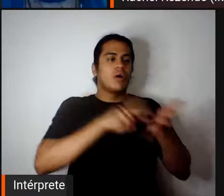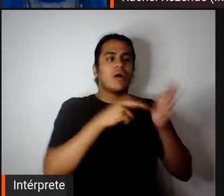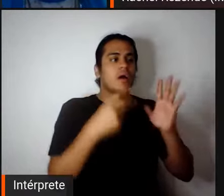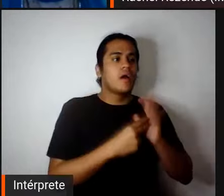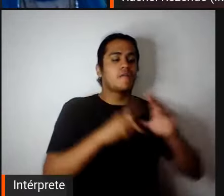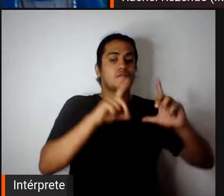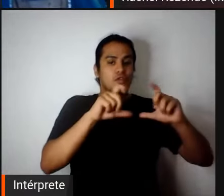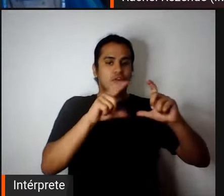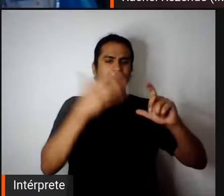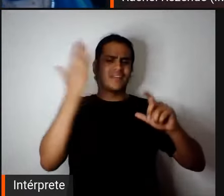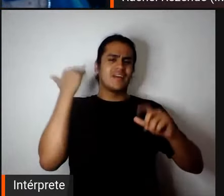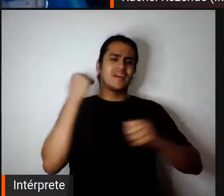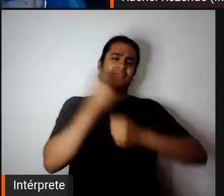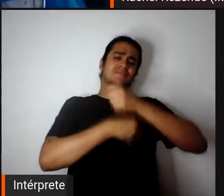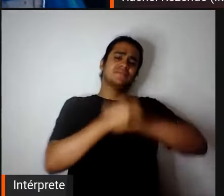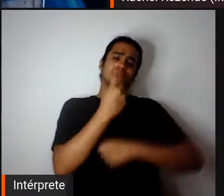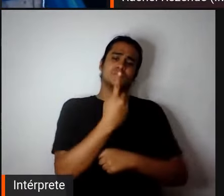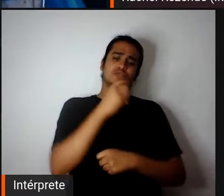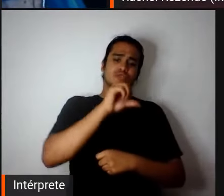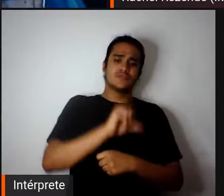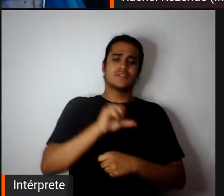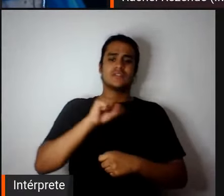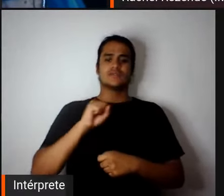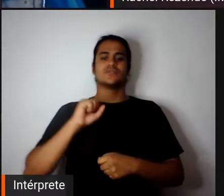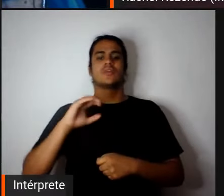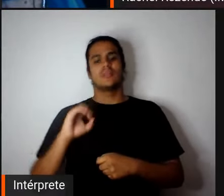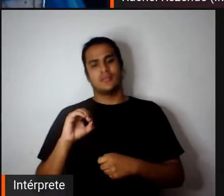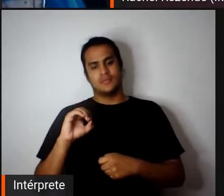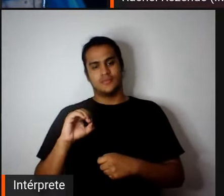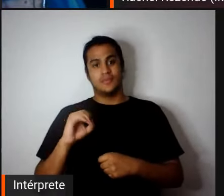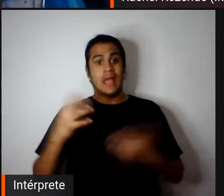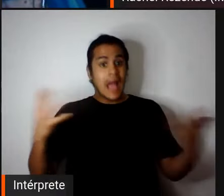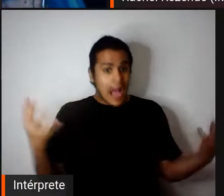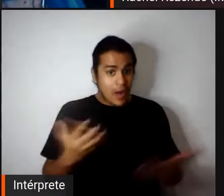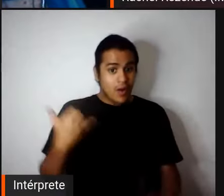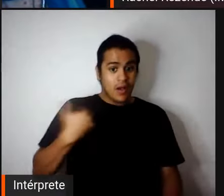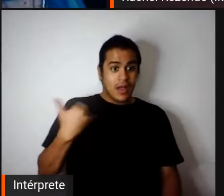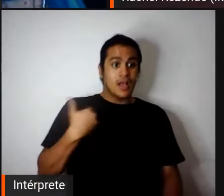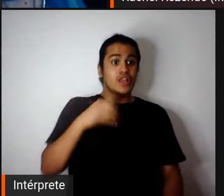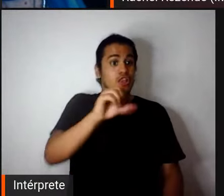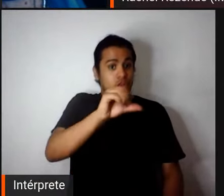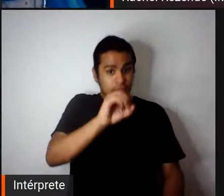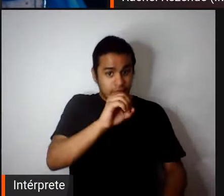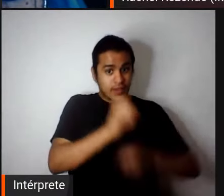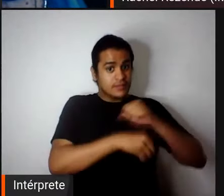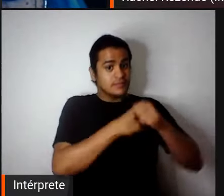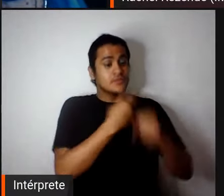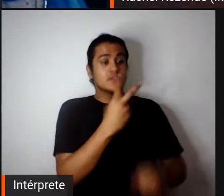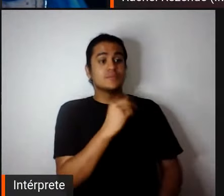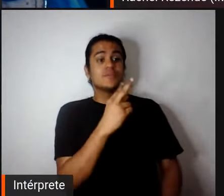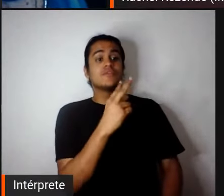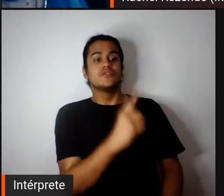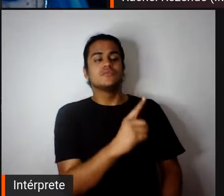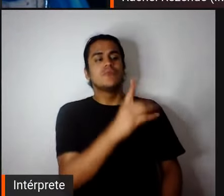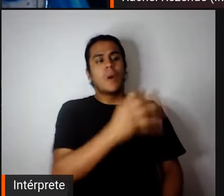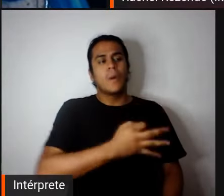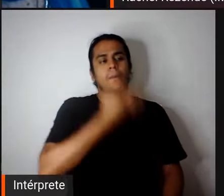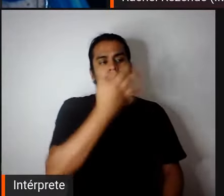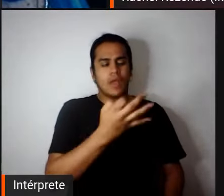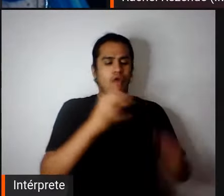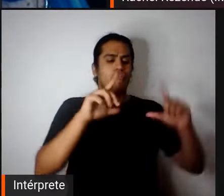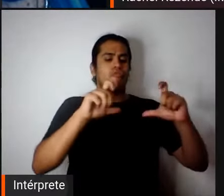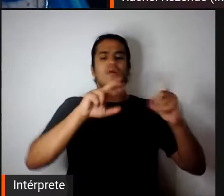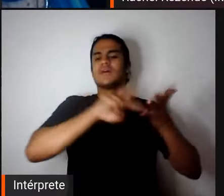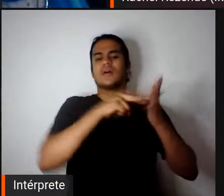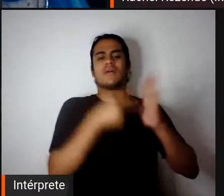MIS, em 1980. Agora, aos 90 anos, em 2021, o que é a fotografia para você? O que você ainda